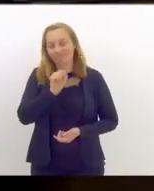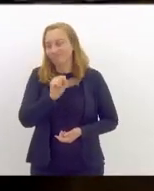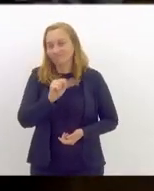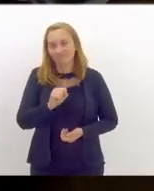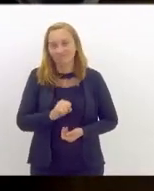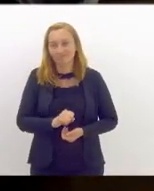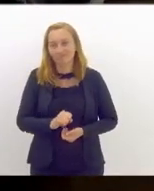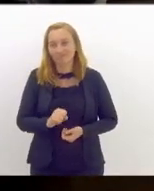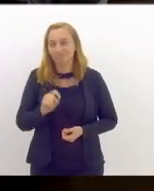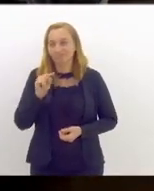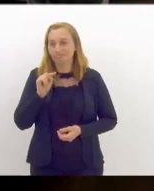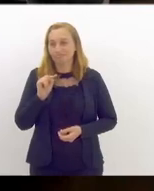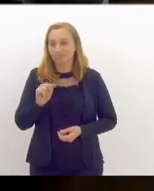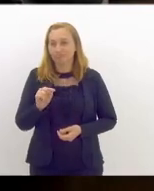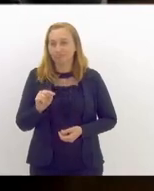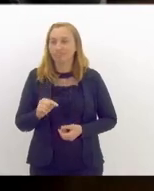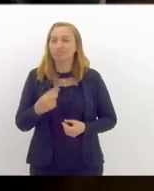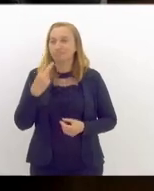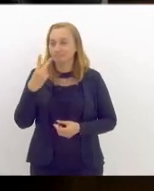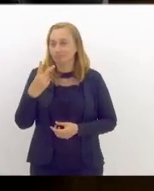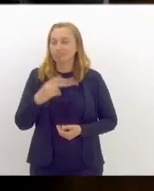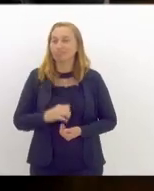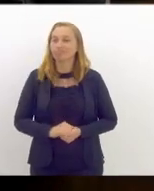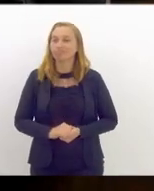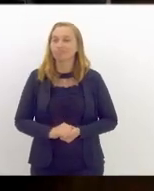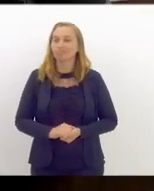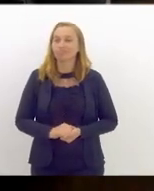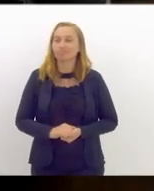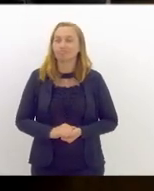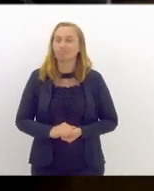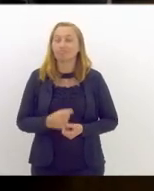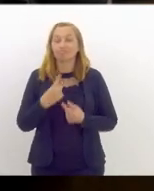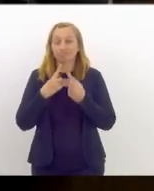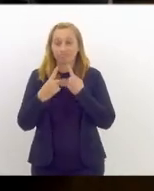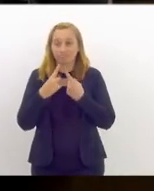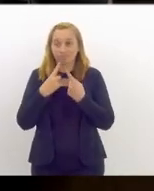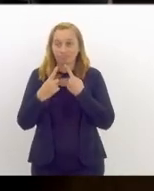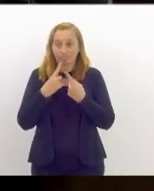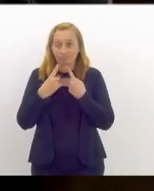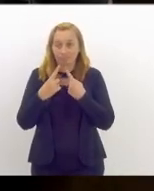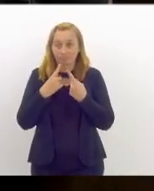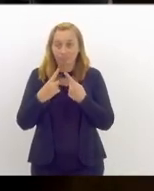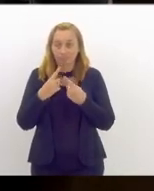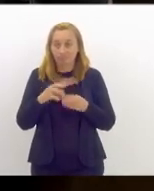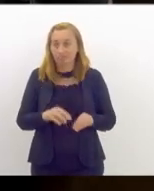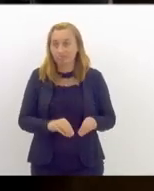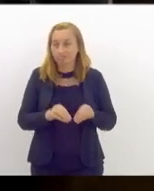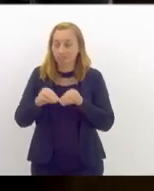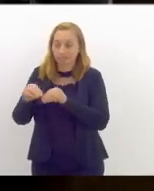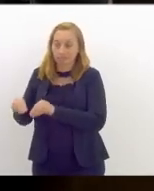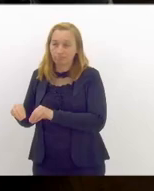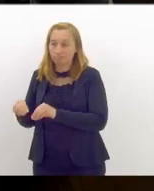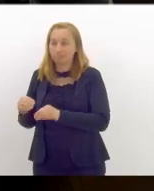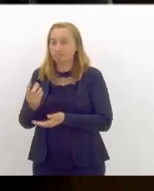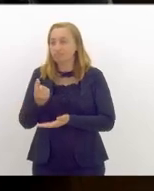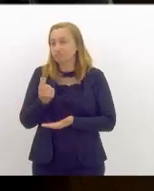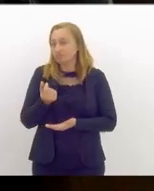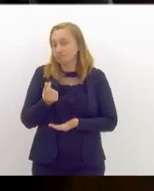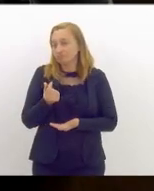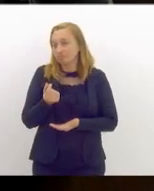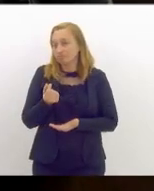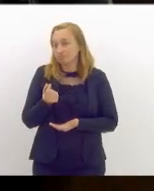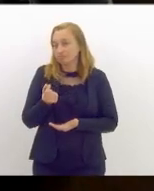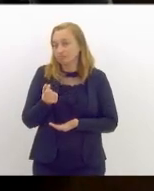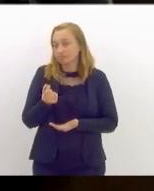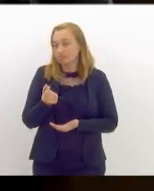ponto de dois eu tô discutindo a transferência de recursos para